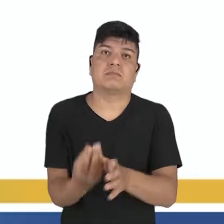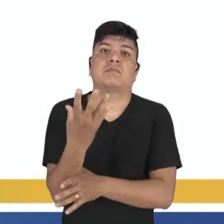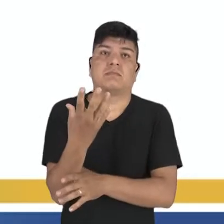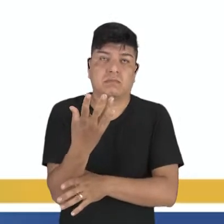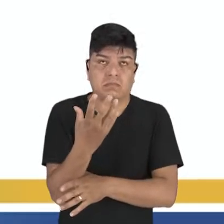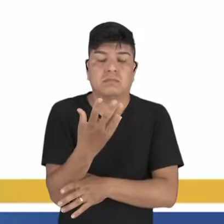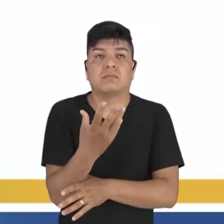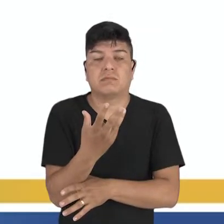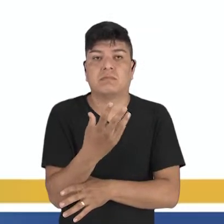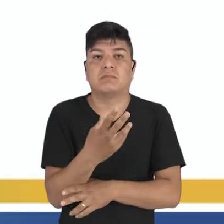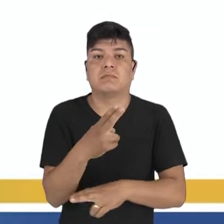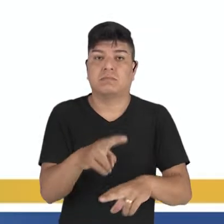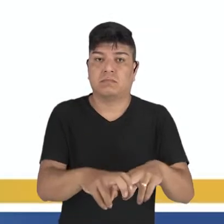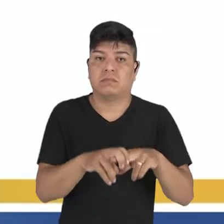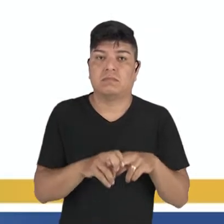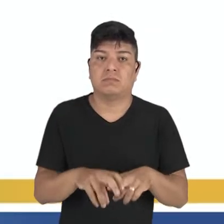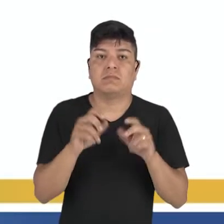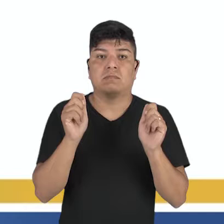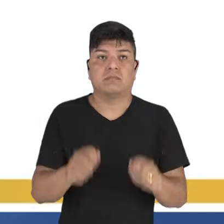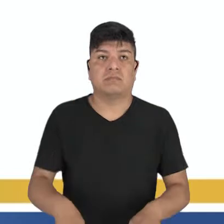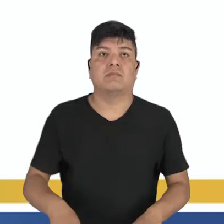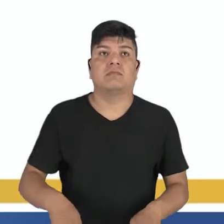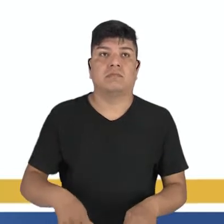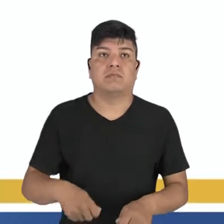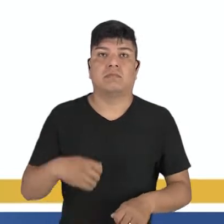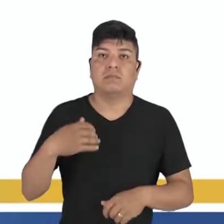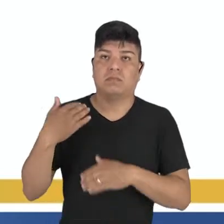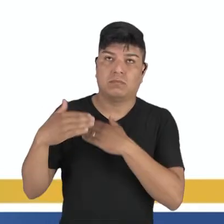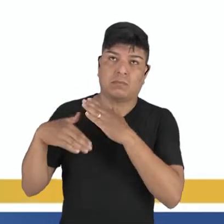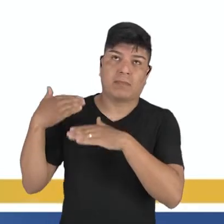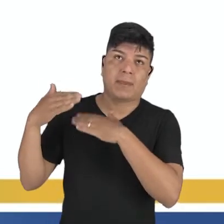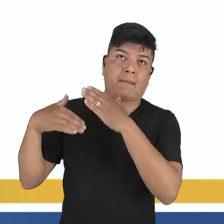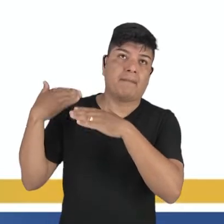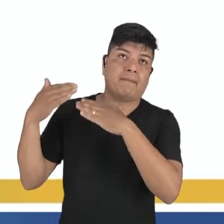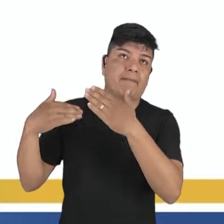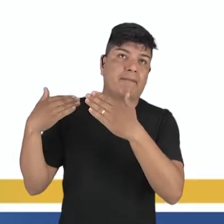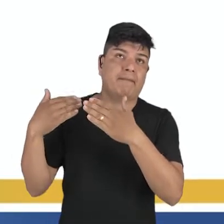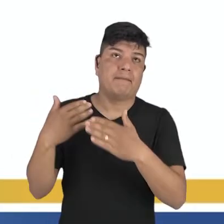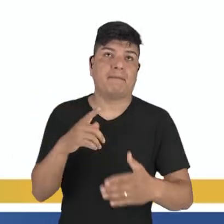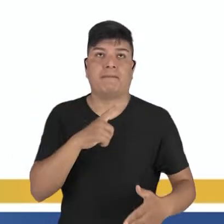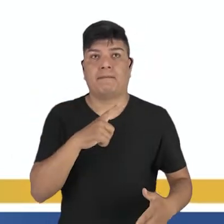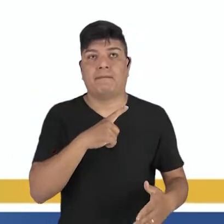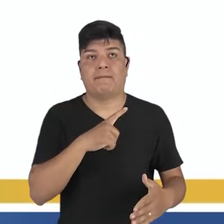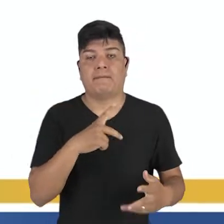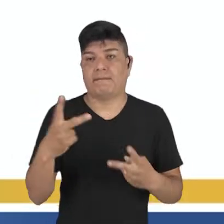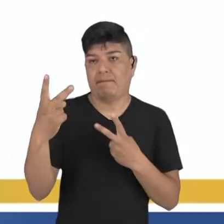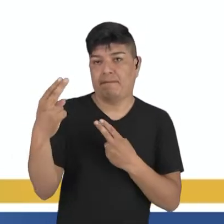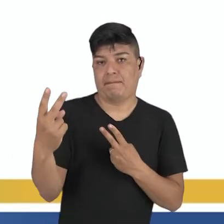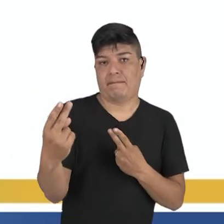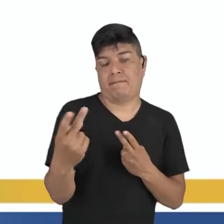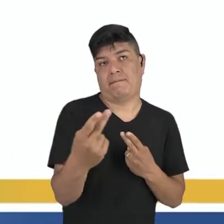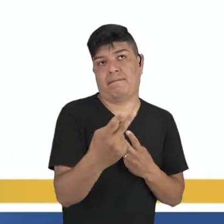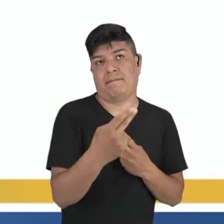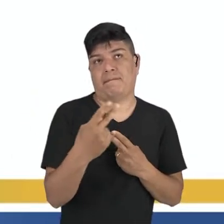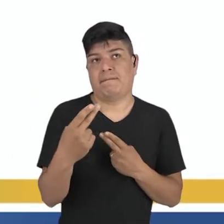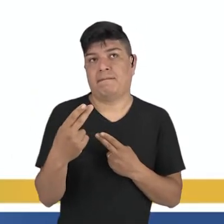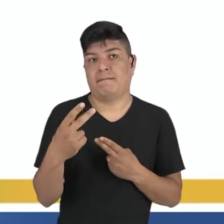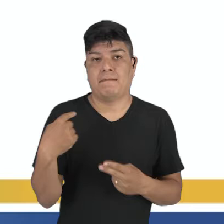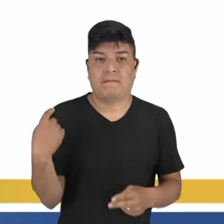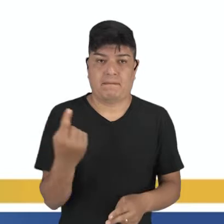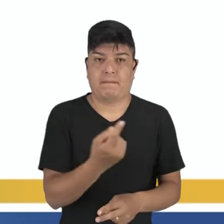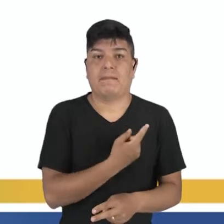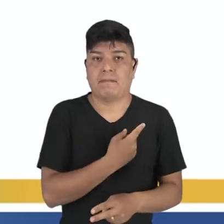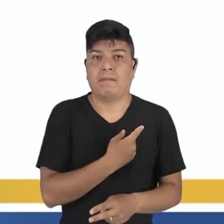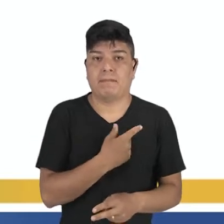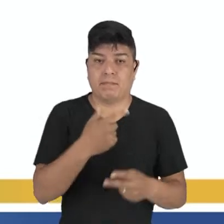né? Então nós podemos dizer que em algum momento da evolução, né, nós tivemos um ancestral em comum, por exemplo, nós mamíferos, né? Tivemos